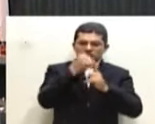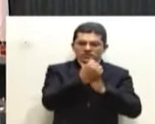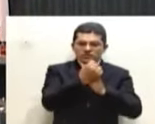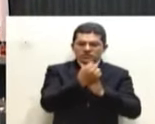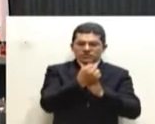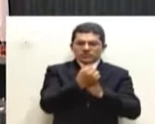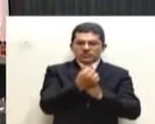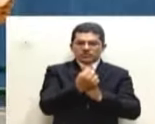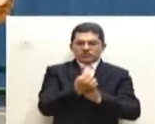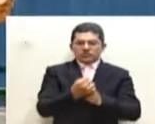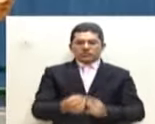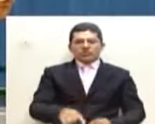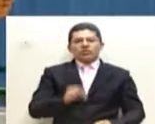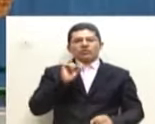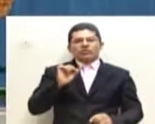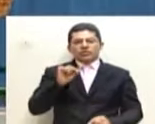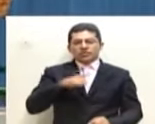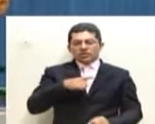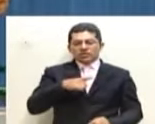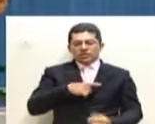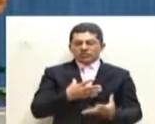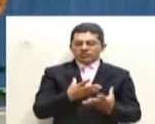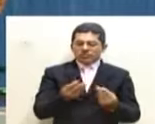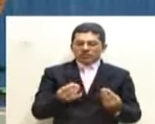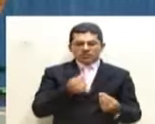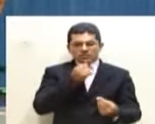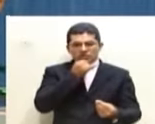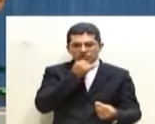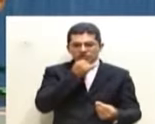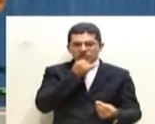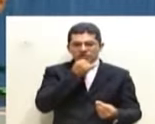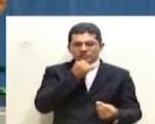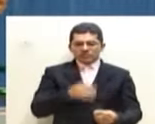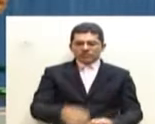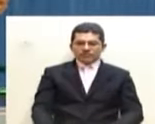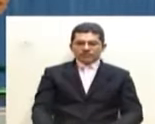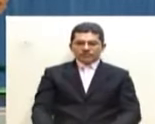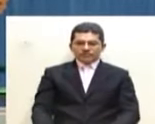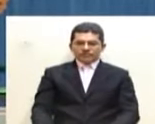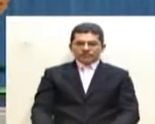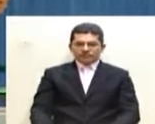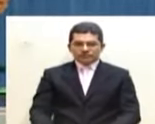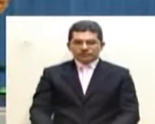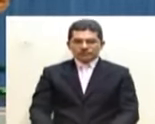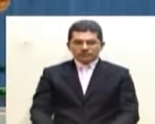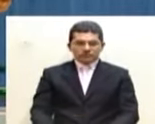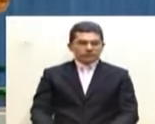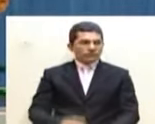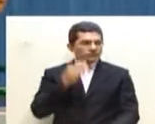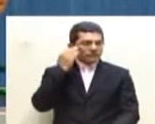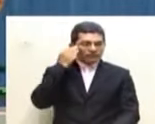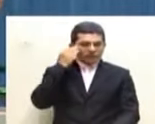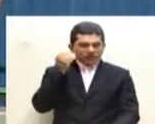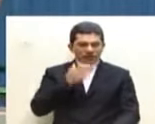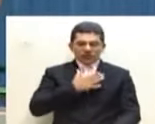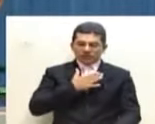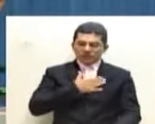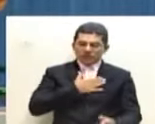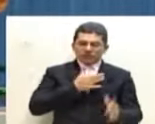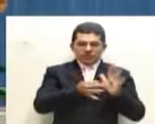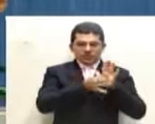o que me tem valido muitas tristezas e sucessivos exílios. Mas sei que minhas